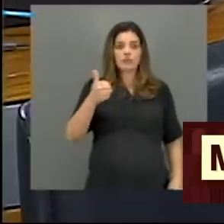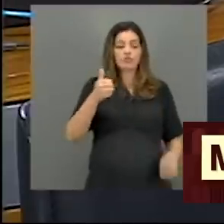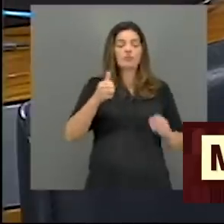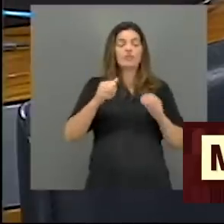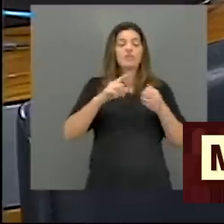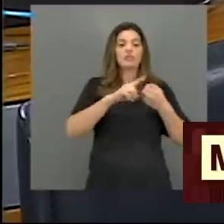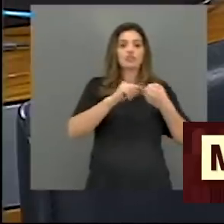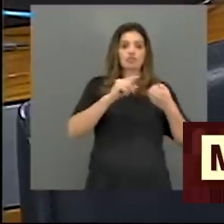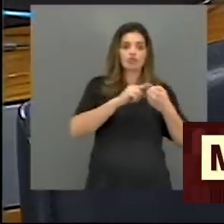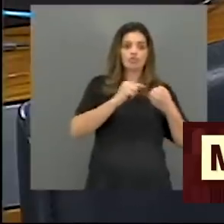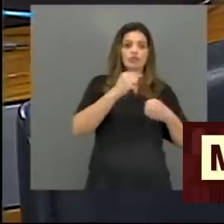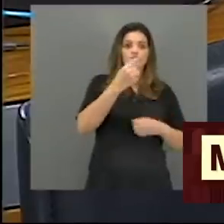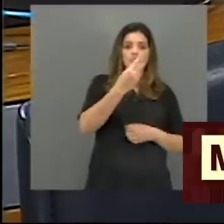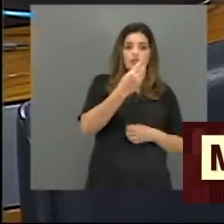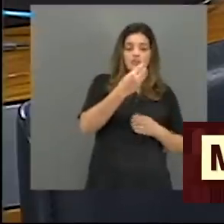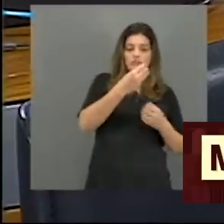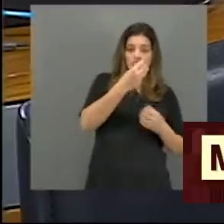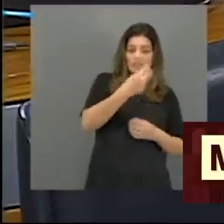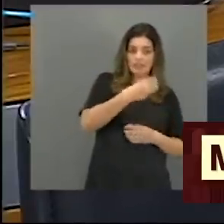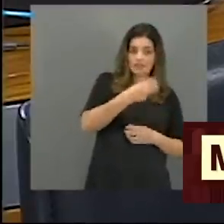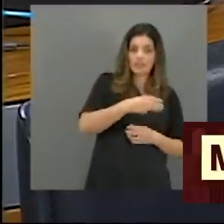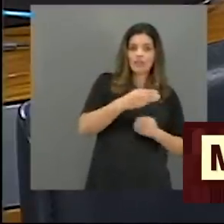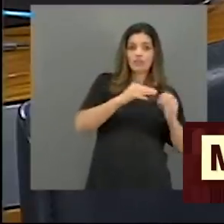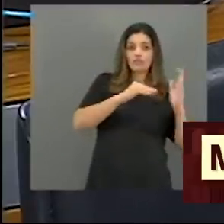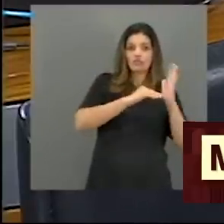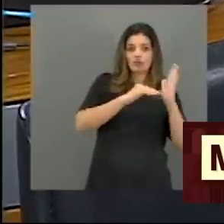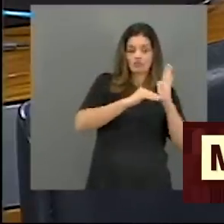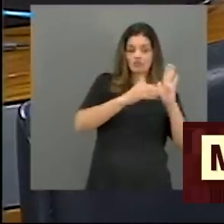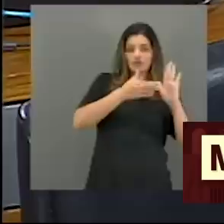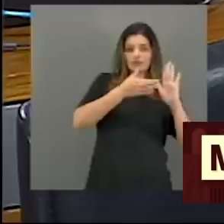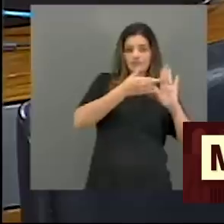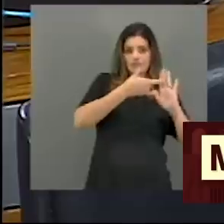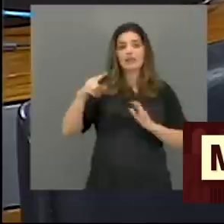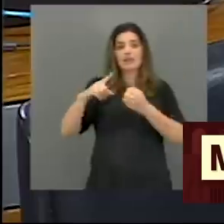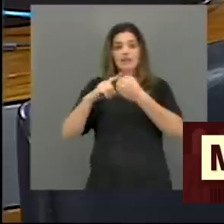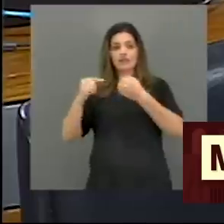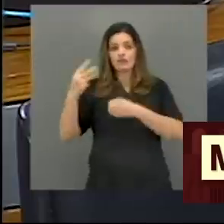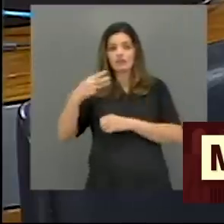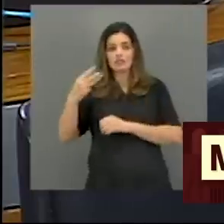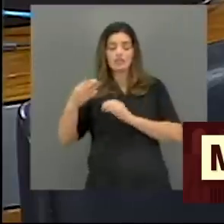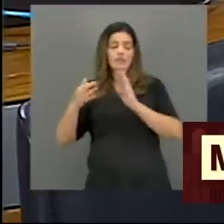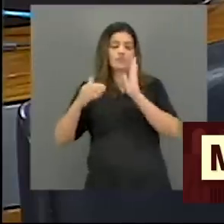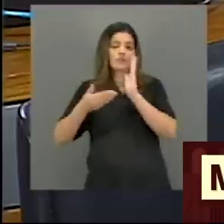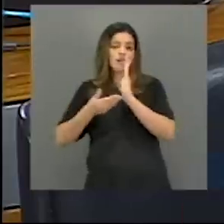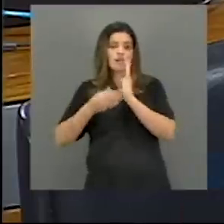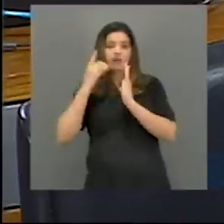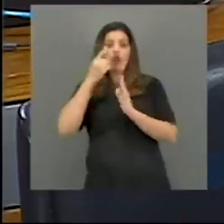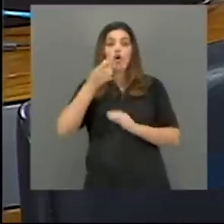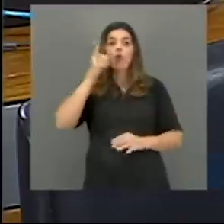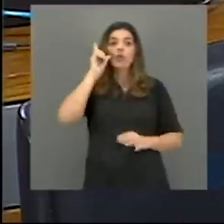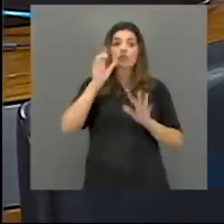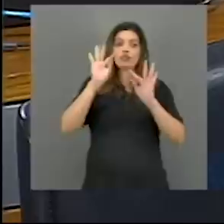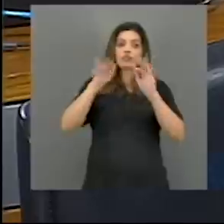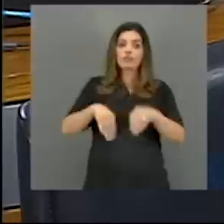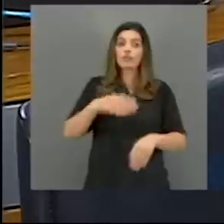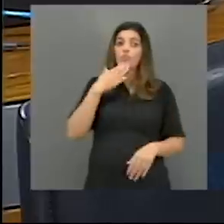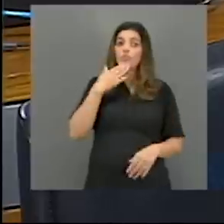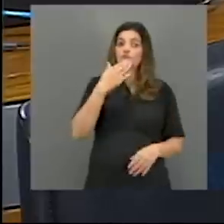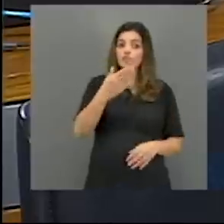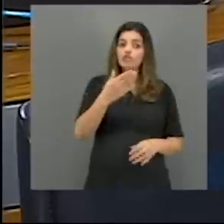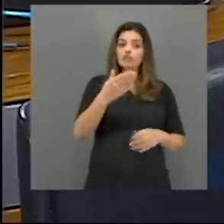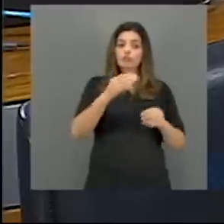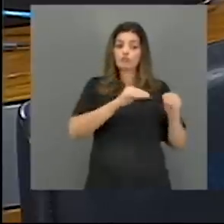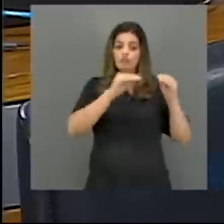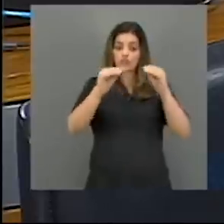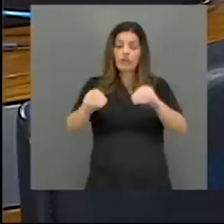108, parágrafo 3º do regimento do Senado e artigo 70 do regimento da Câmara dos Deputados. Ao final da reunião de ontem, após pedido de vista, o presidente Davi